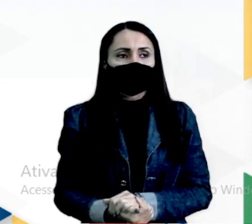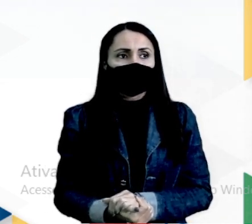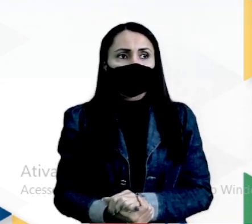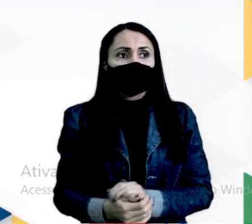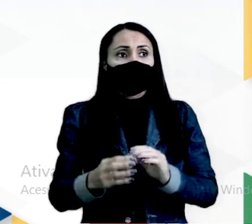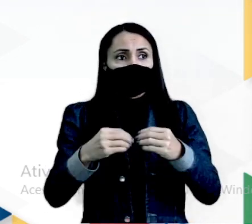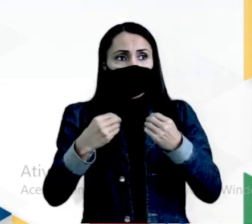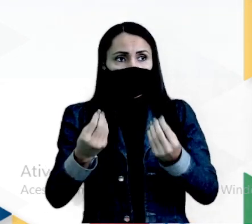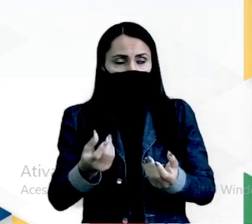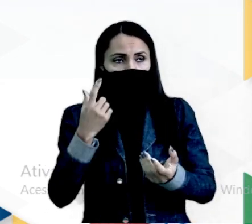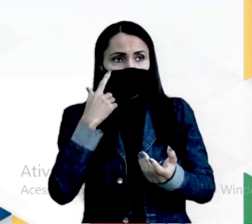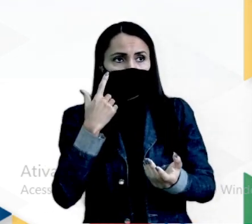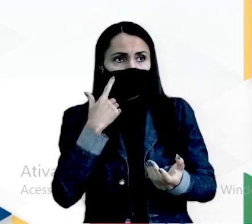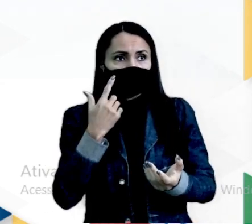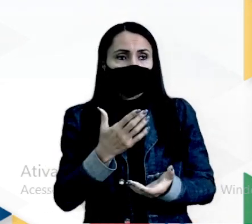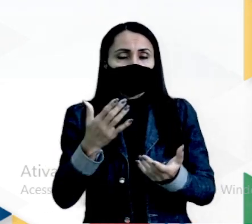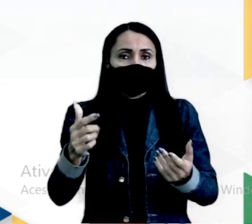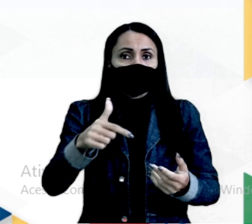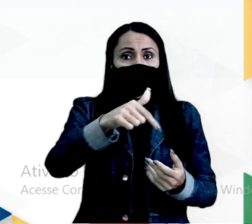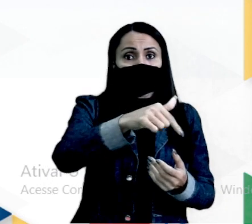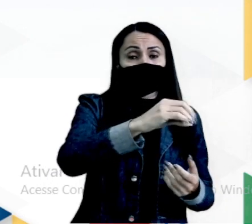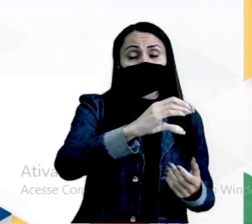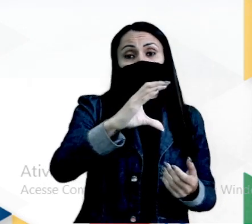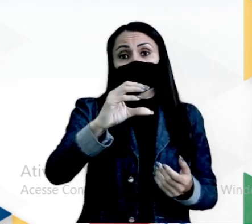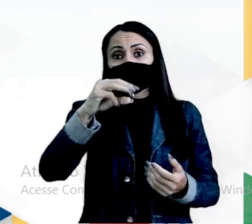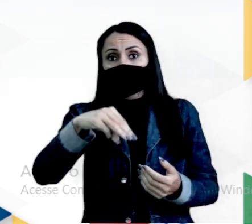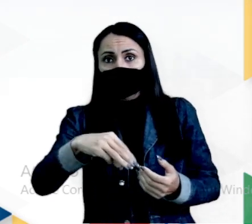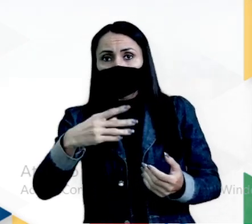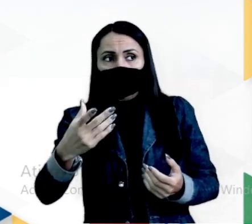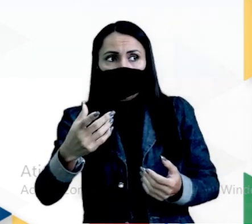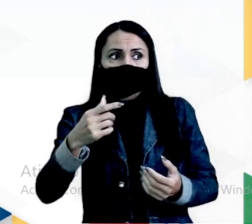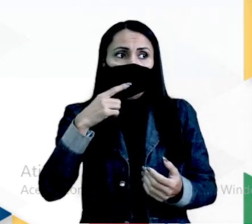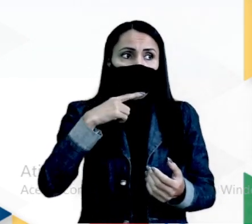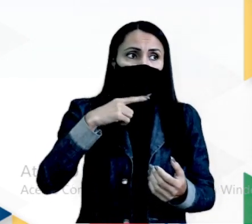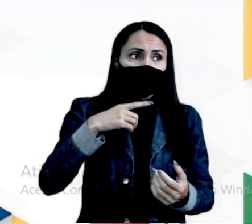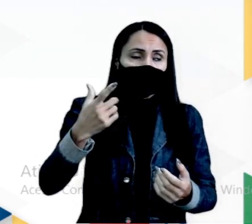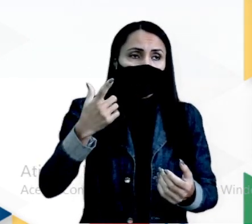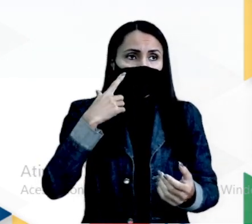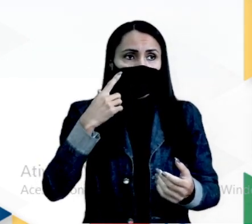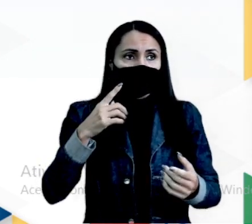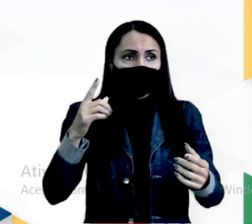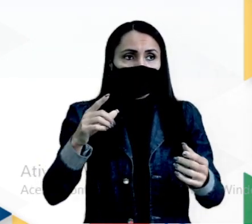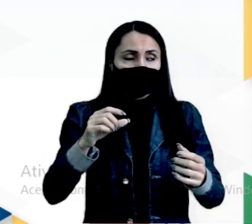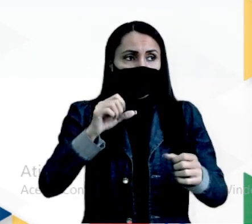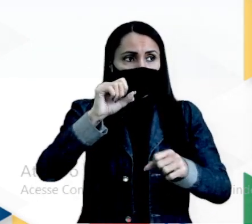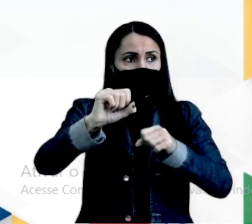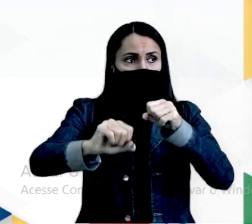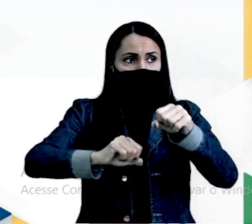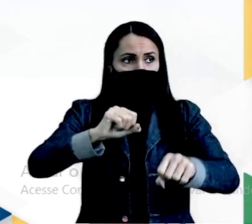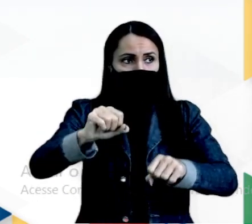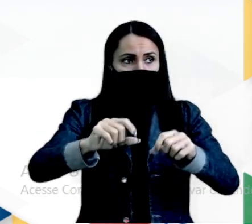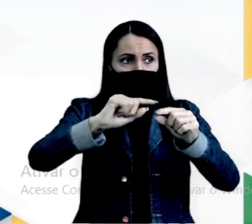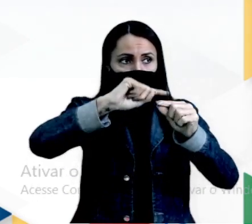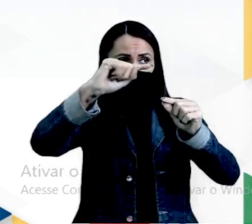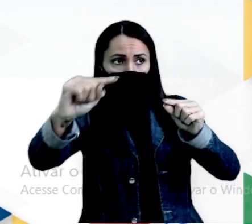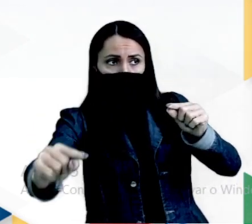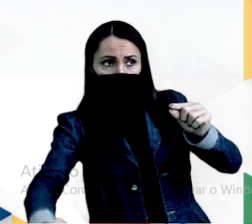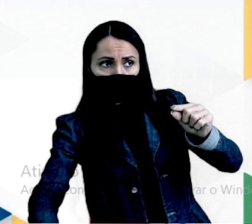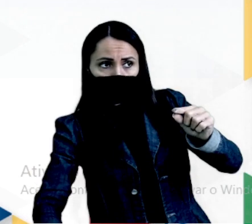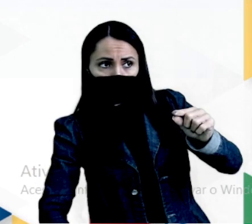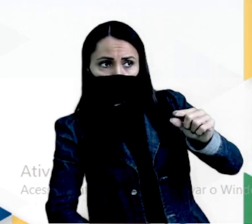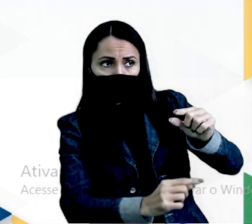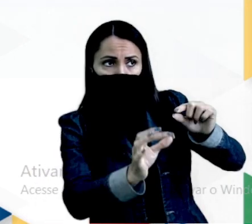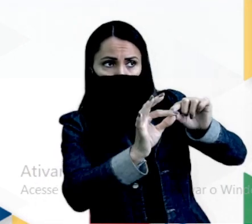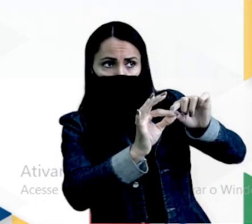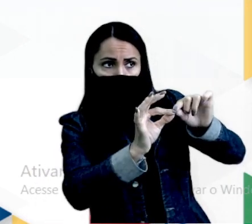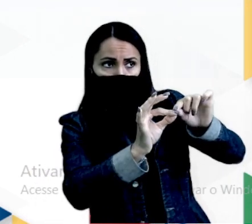foi dado, né, que o diâmetro é 70 centímetros. Então, eu tenho aí o comprimento, onde ela toca, passando pelo centro, né?